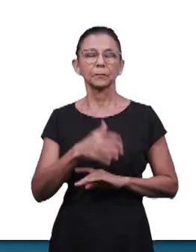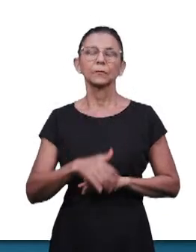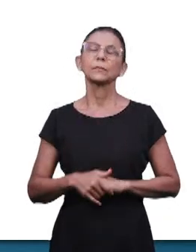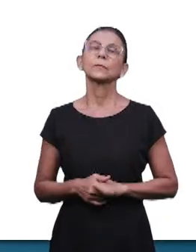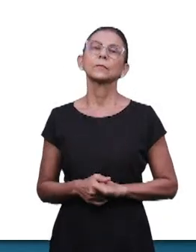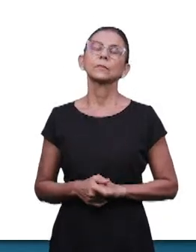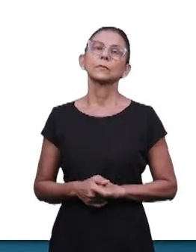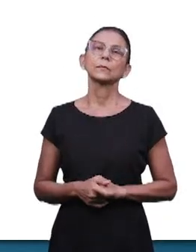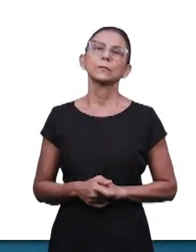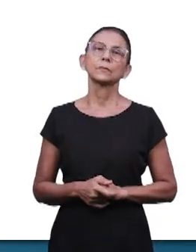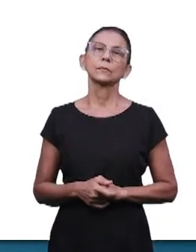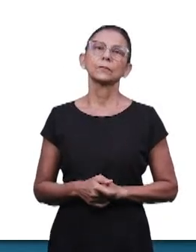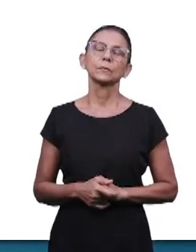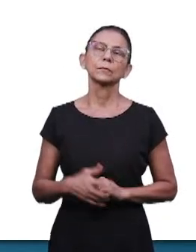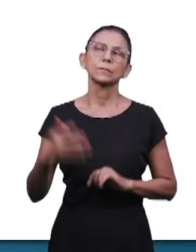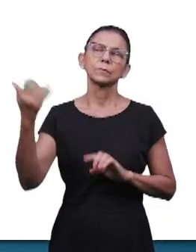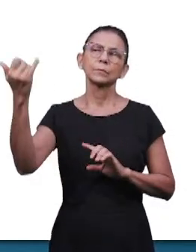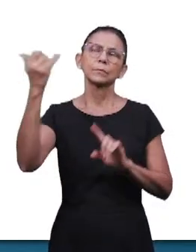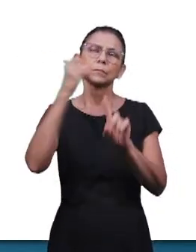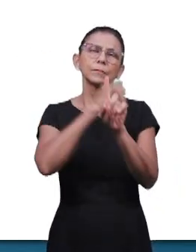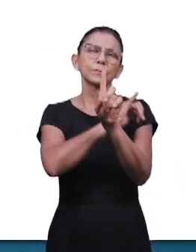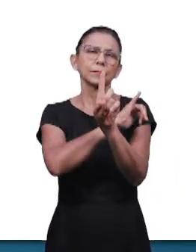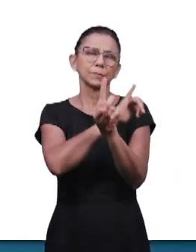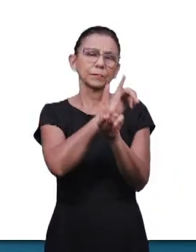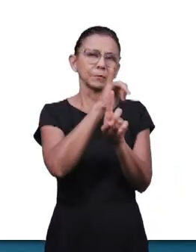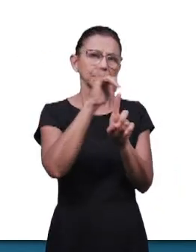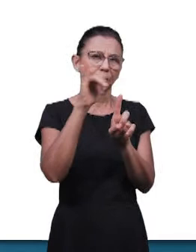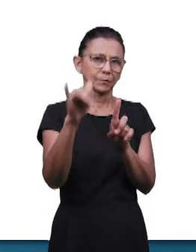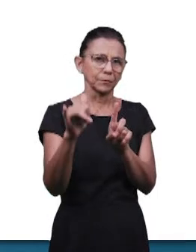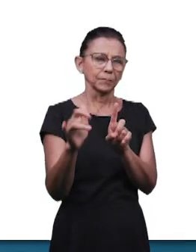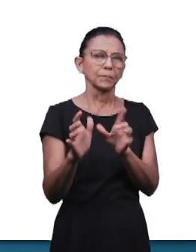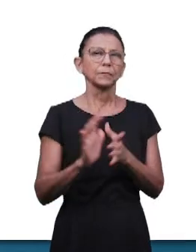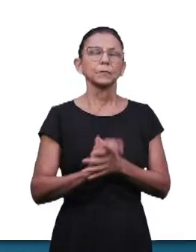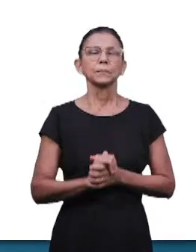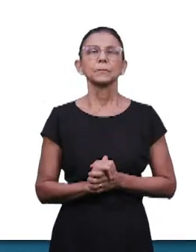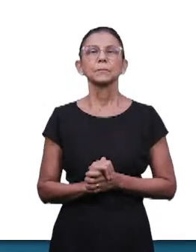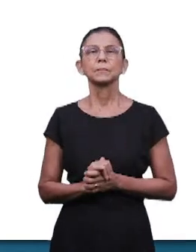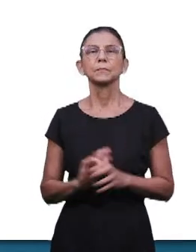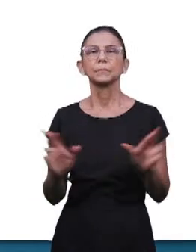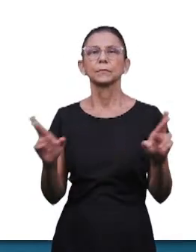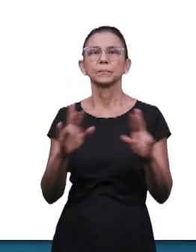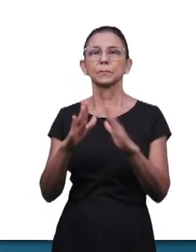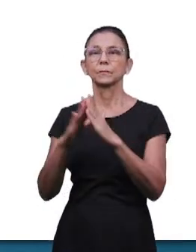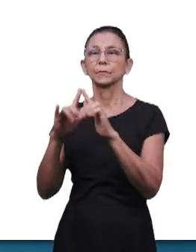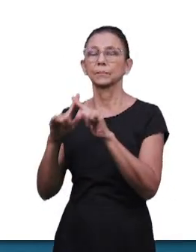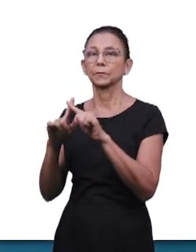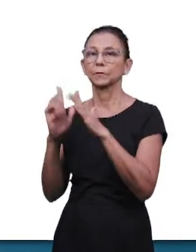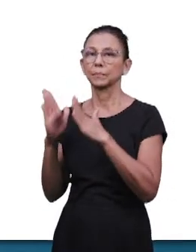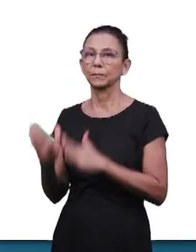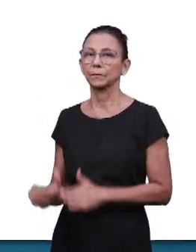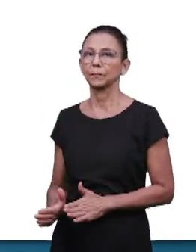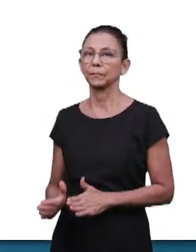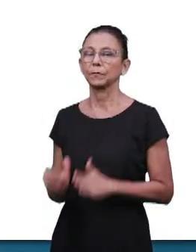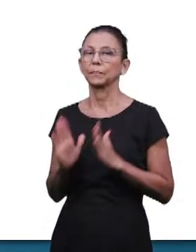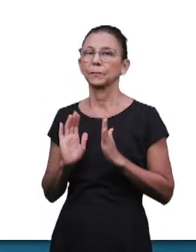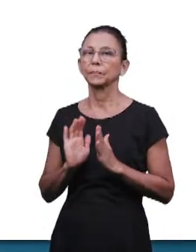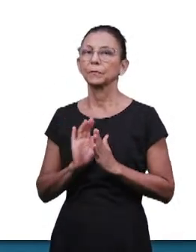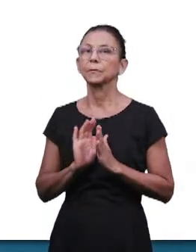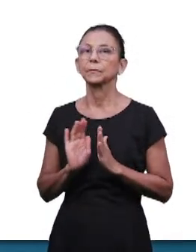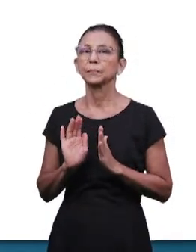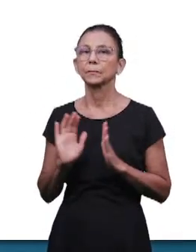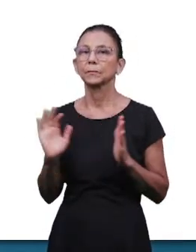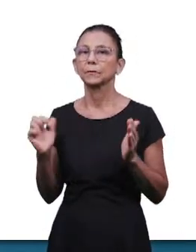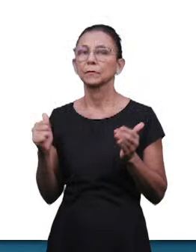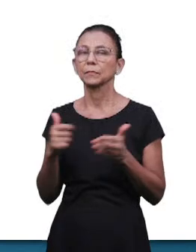falando profeticamente acerca da igreja dos últimos dias, que quem são os